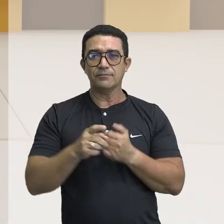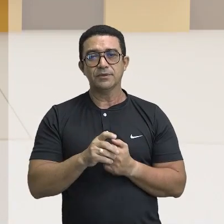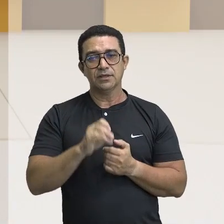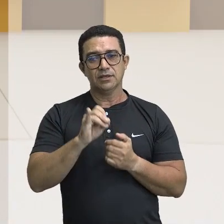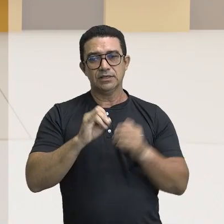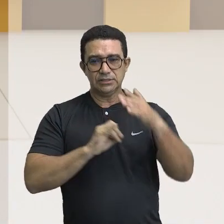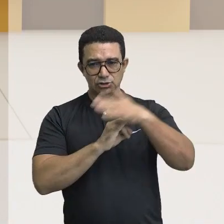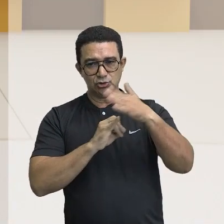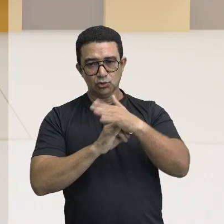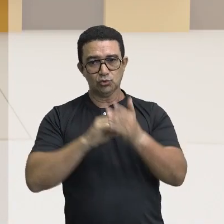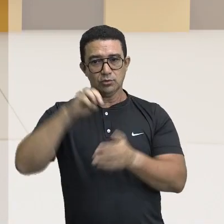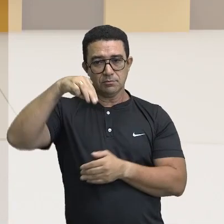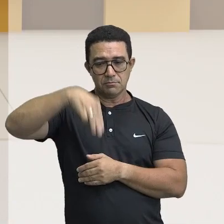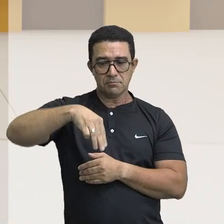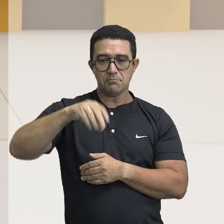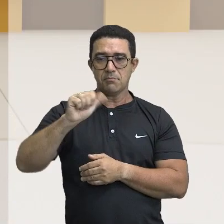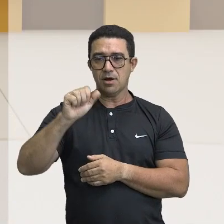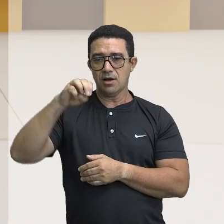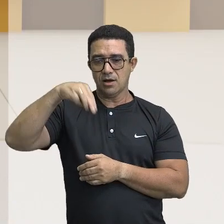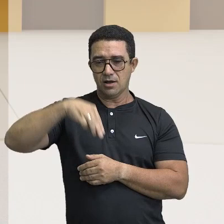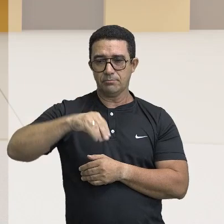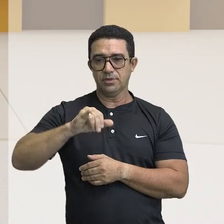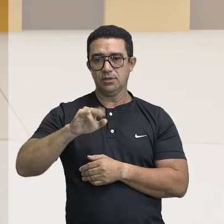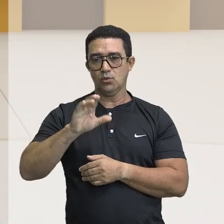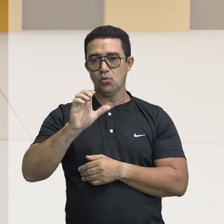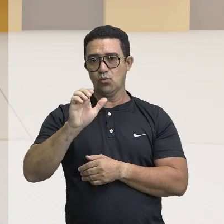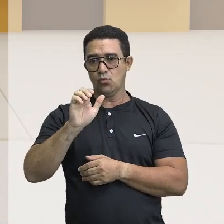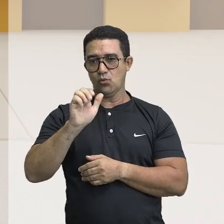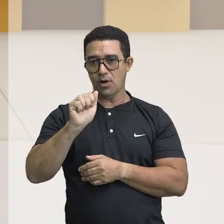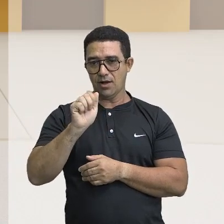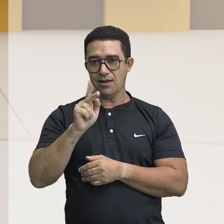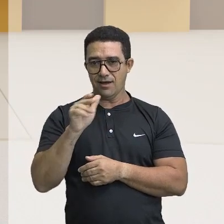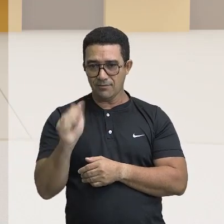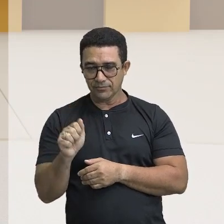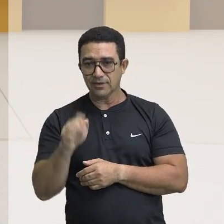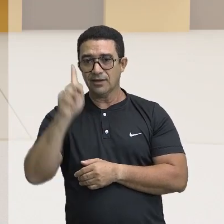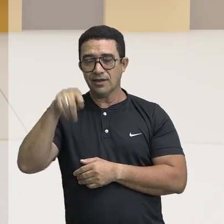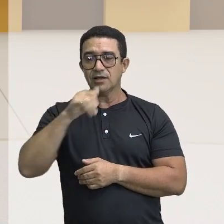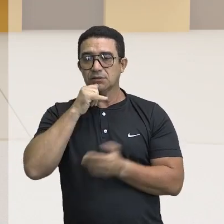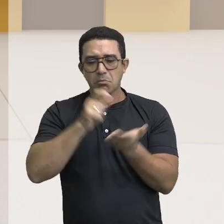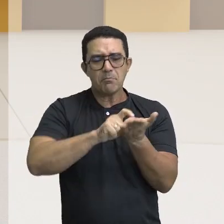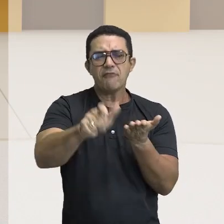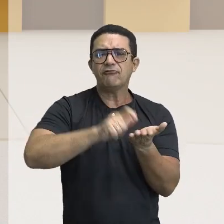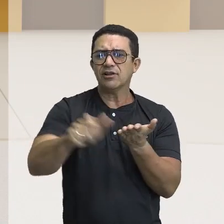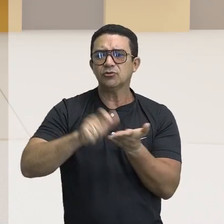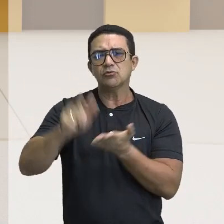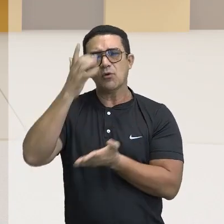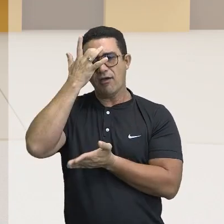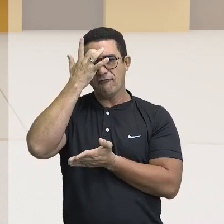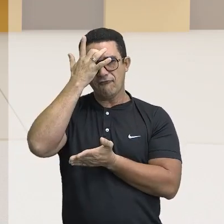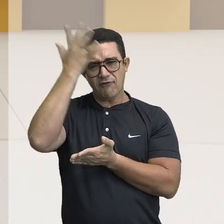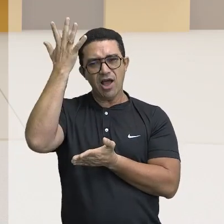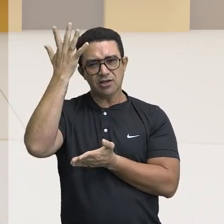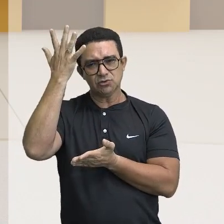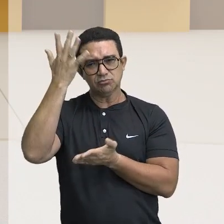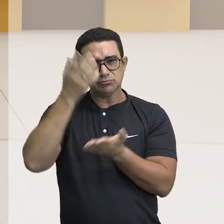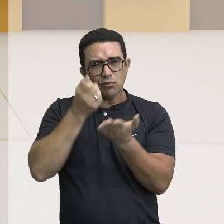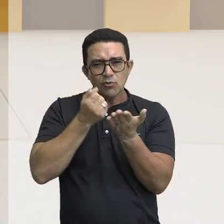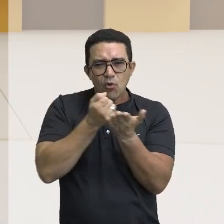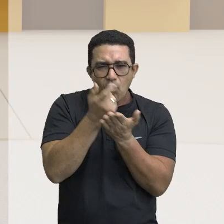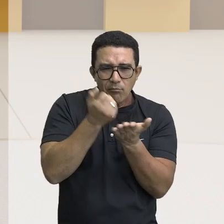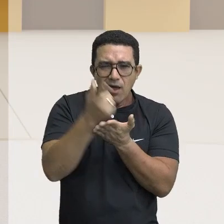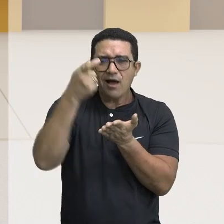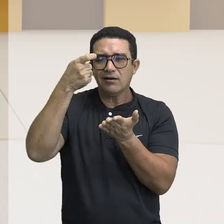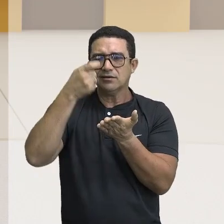Manguirauá. E observe que o panfleto também ele é um meio, né, de baixo custo, não é, professora Manuela? Então, por isso ele é